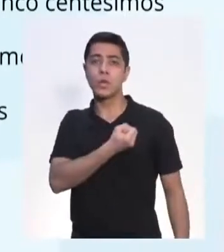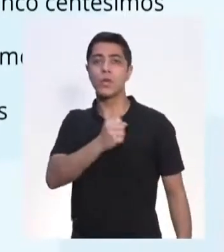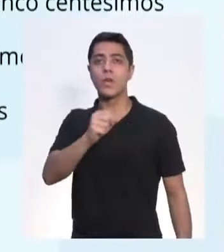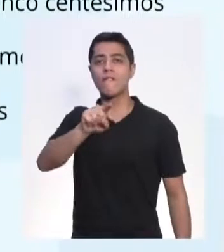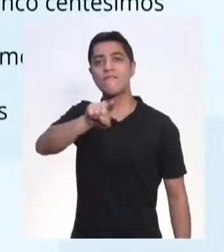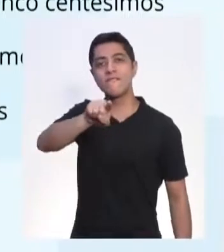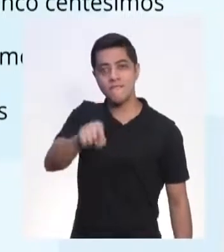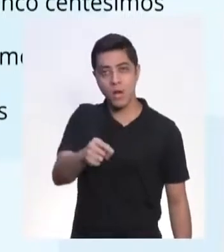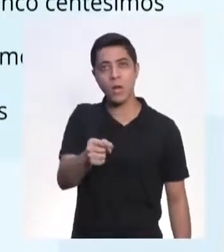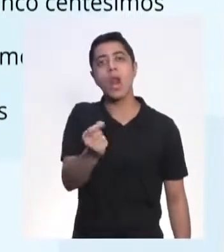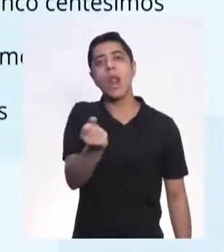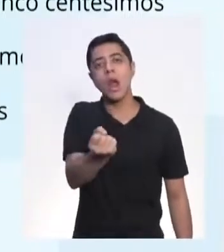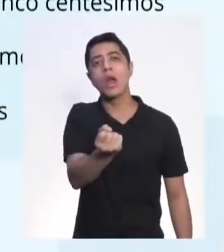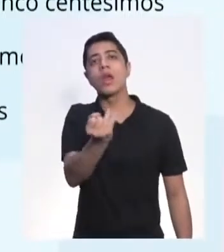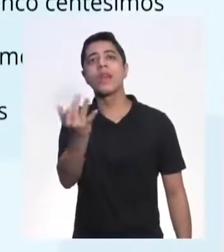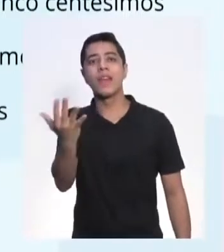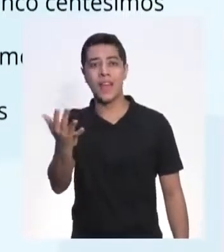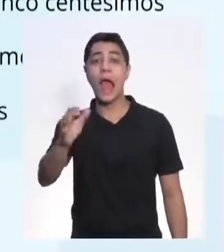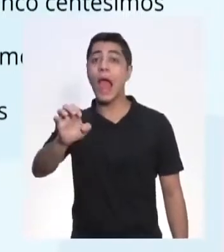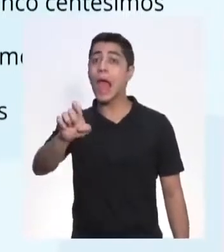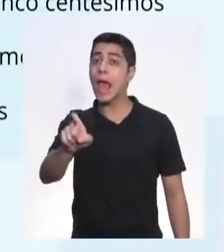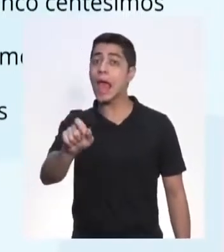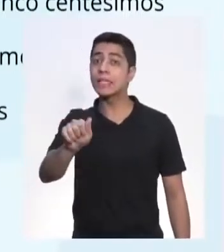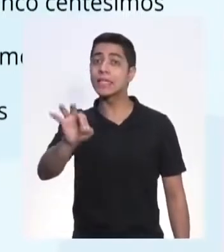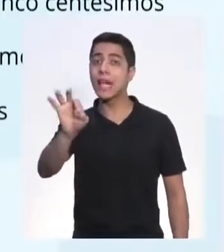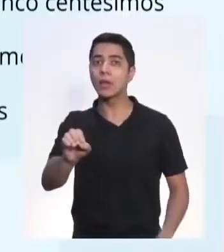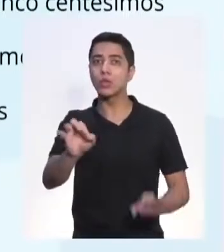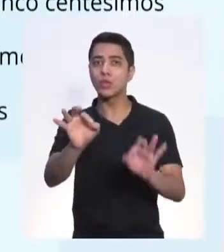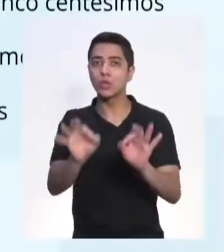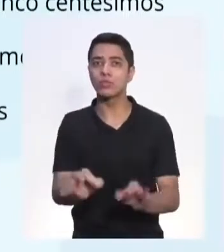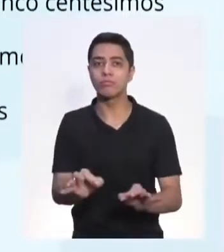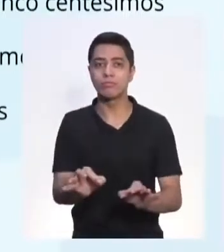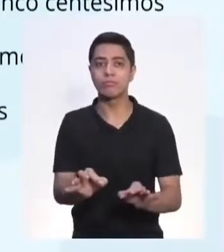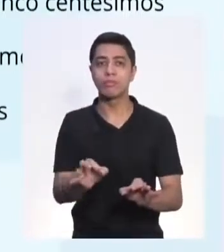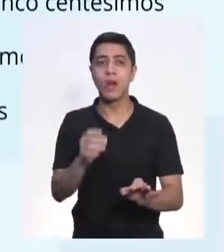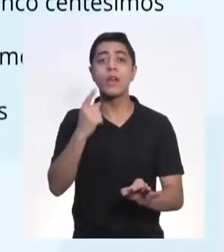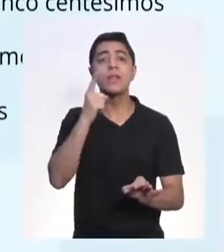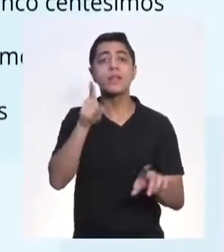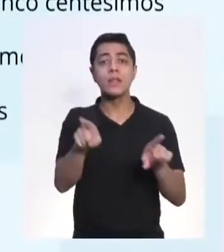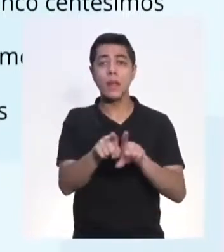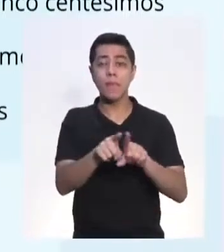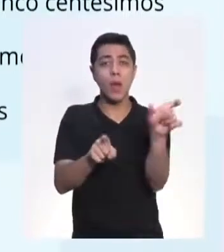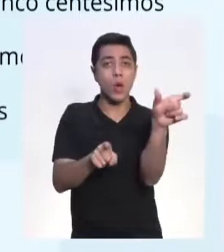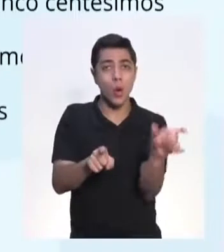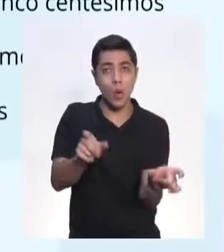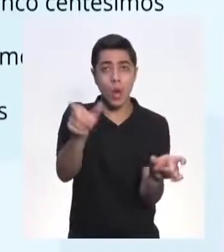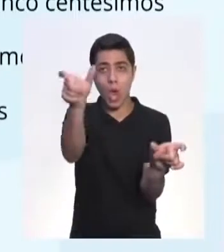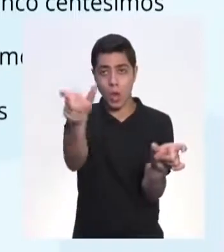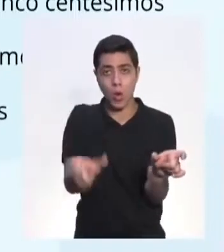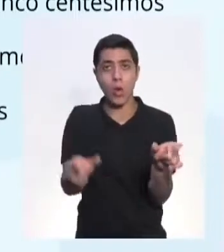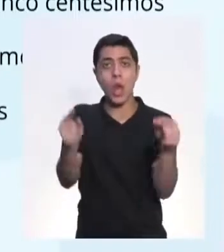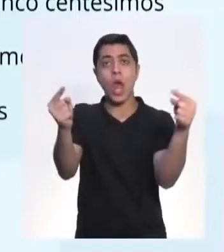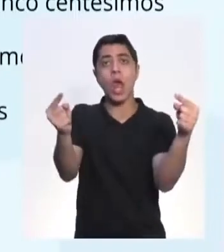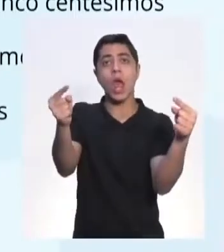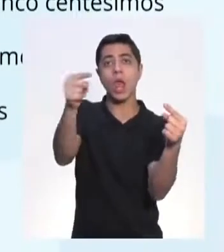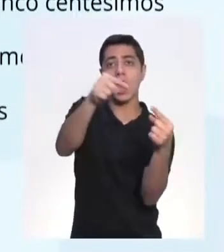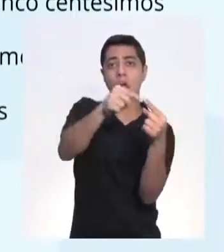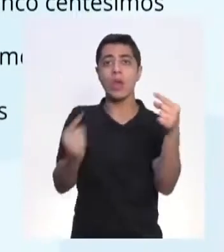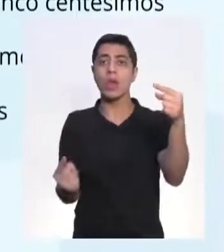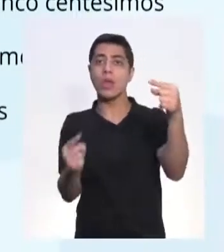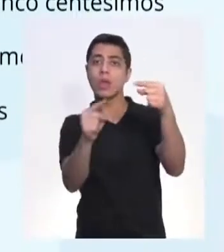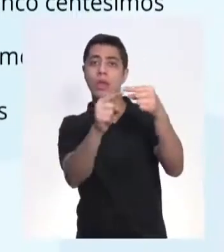exatos e relacione as colunas, indicando como se lê cada um deles. Certo, pessoal?